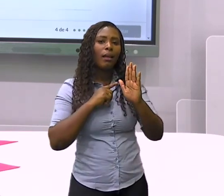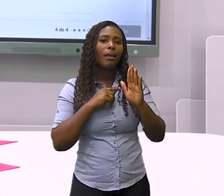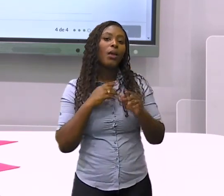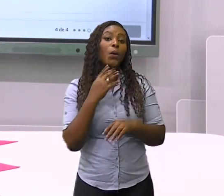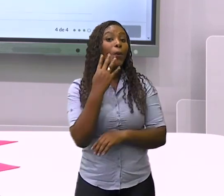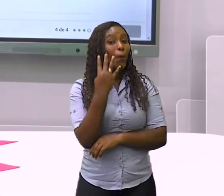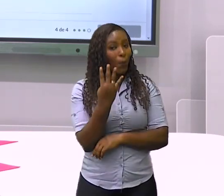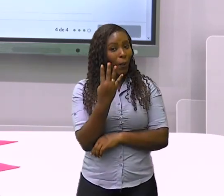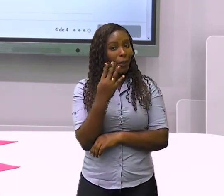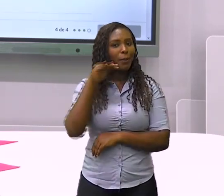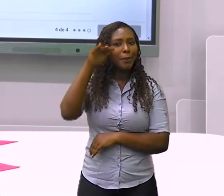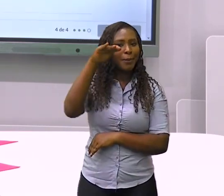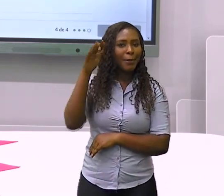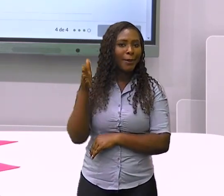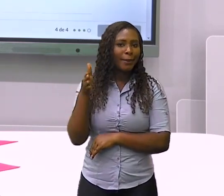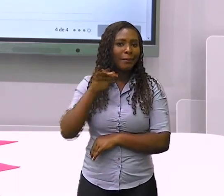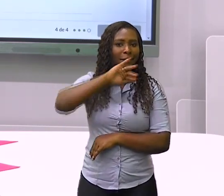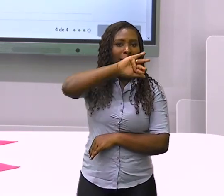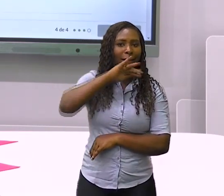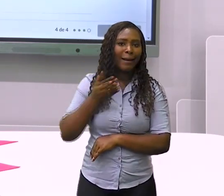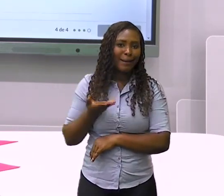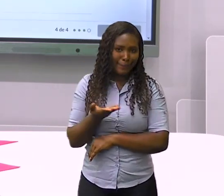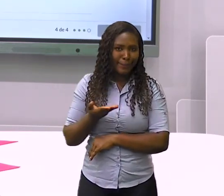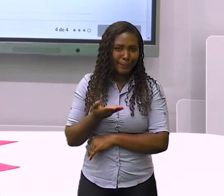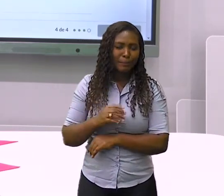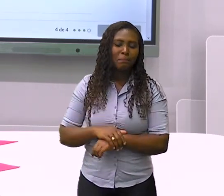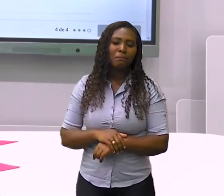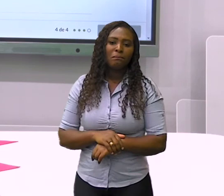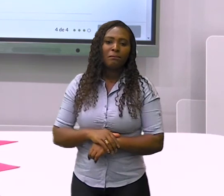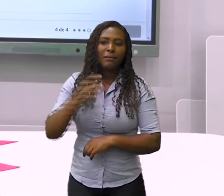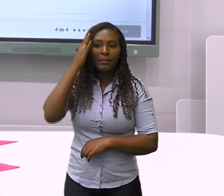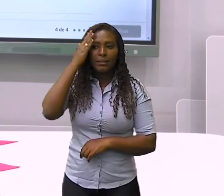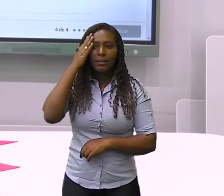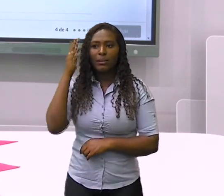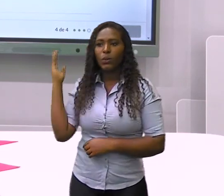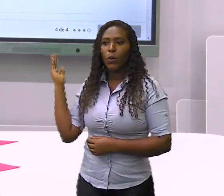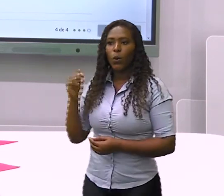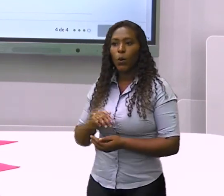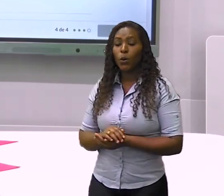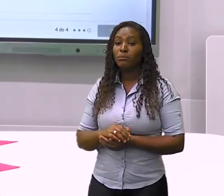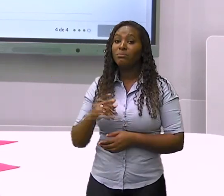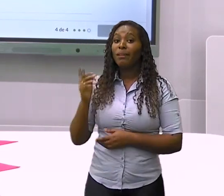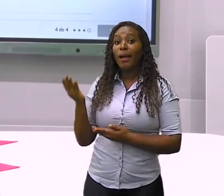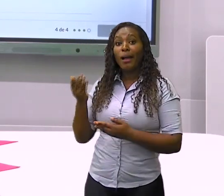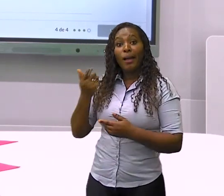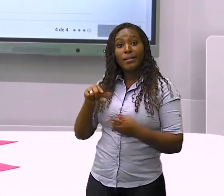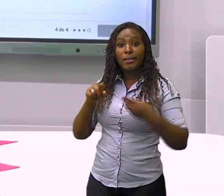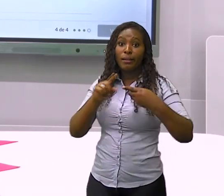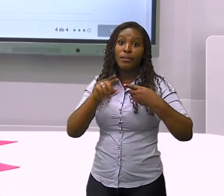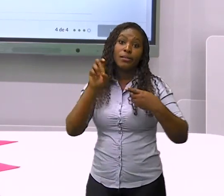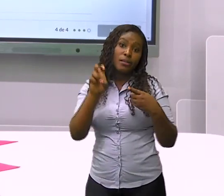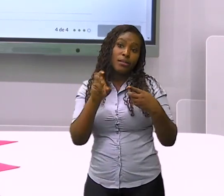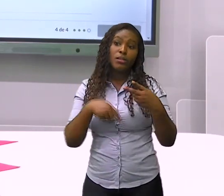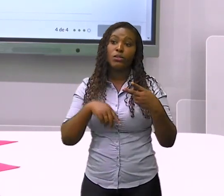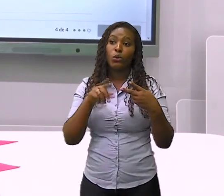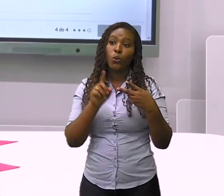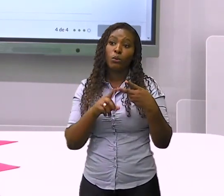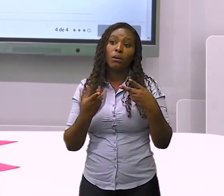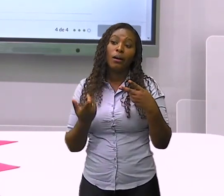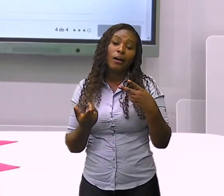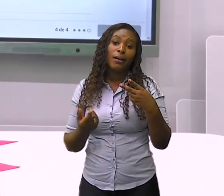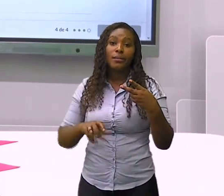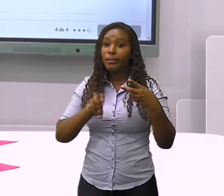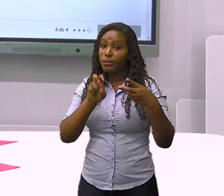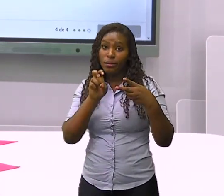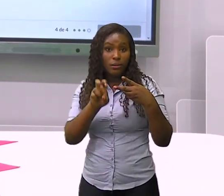por eliminação. Essa já não tem 4 lados, né? 1, 2, 3, 4, 5. Aqui também, ó, 2, 3,